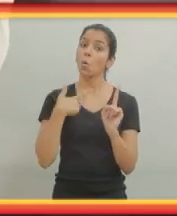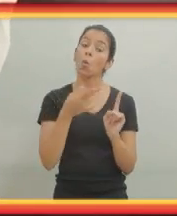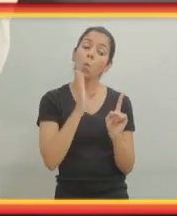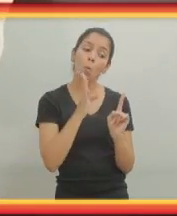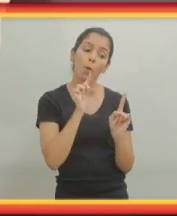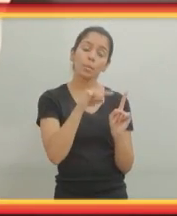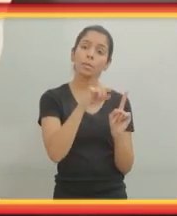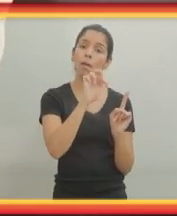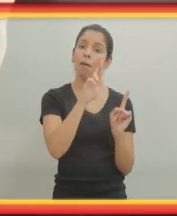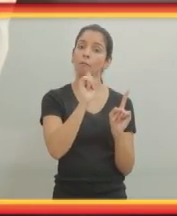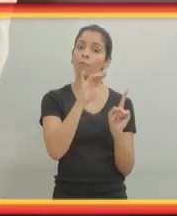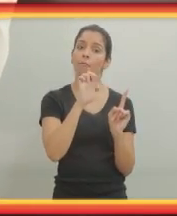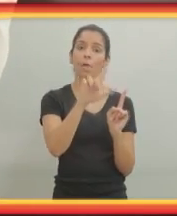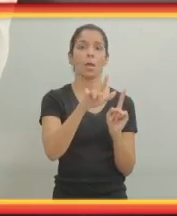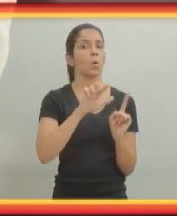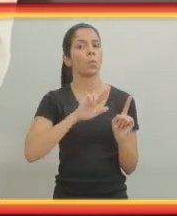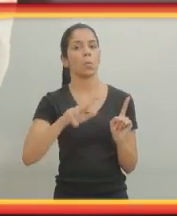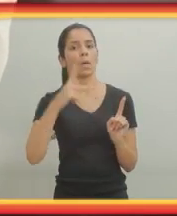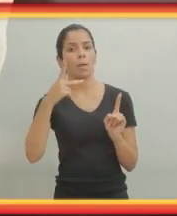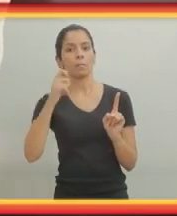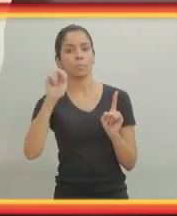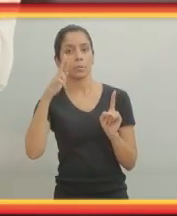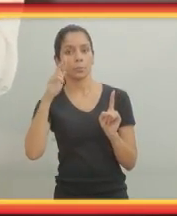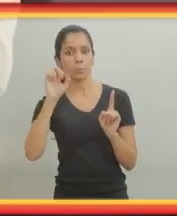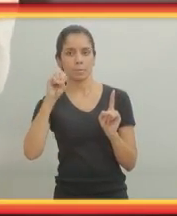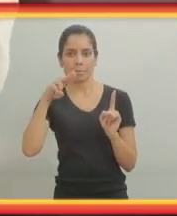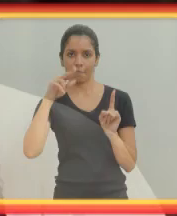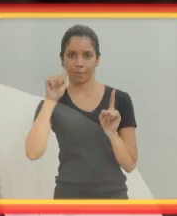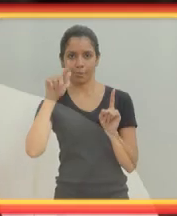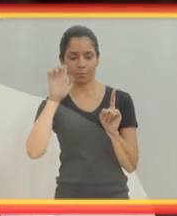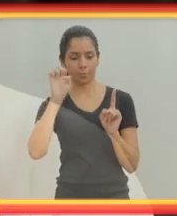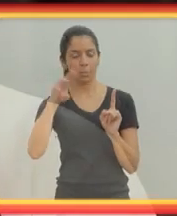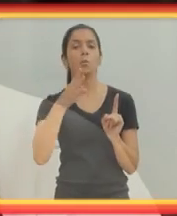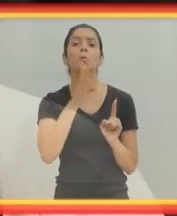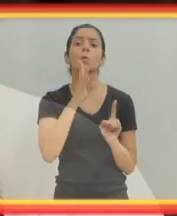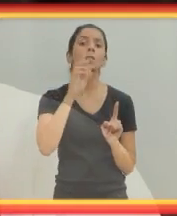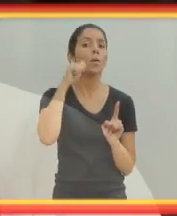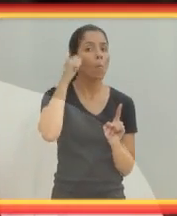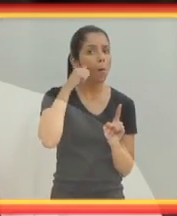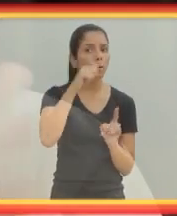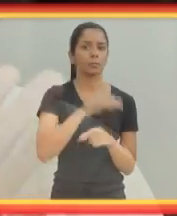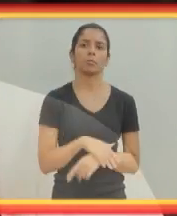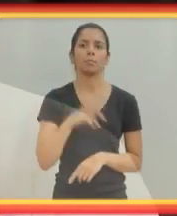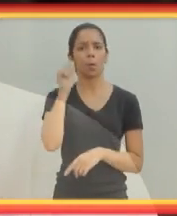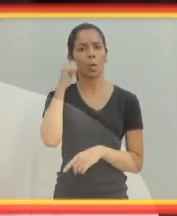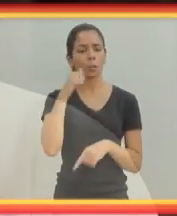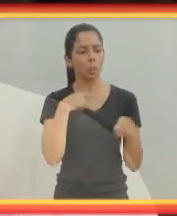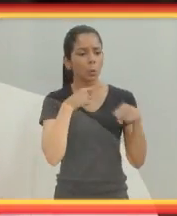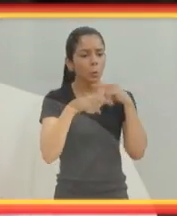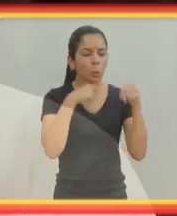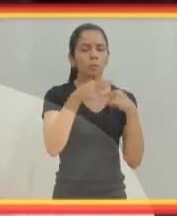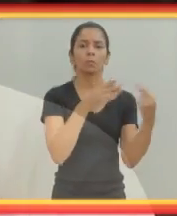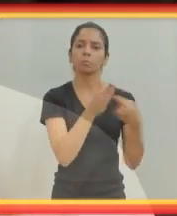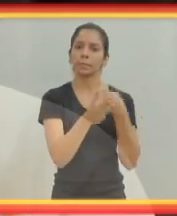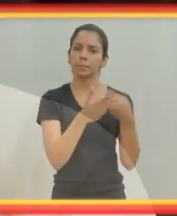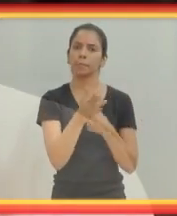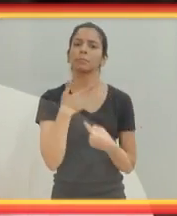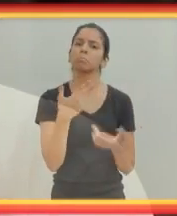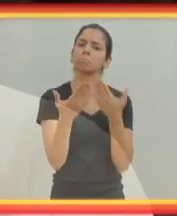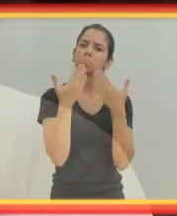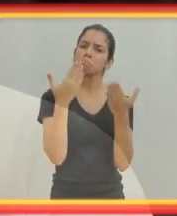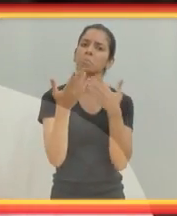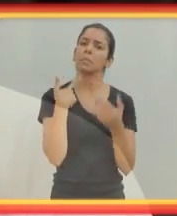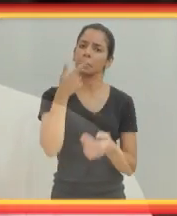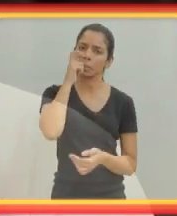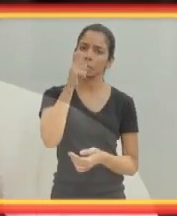Rafael. Então não foi o personagem, foi o ator. Então o ator veio e tirou as dúvidas dele. Foi um bate-papo